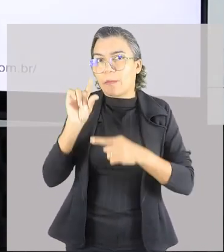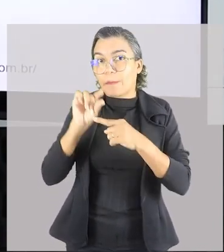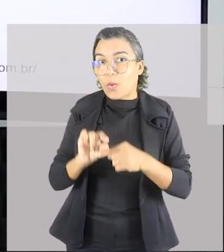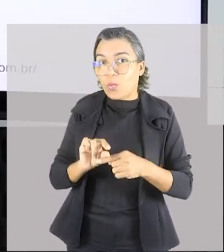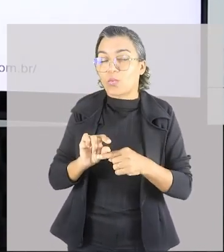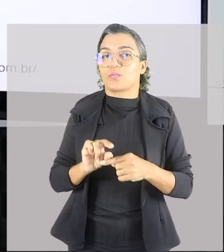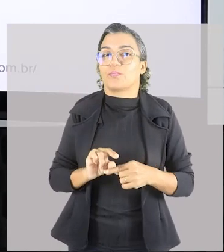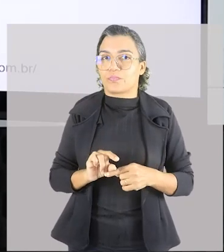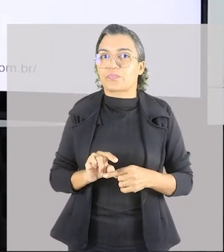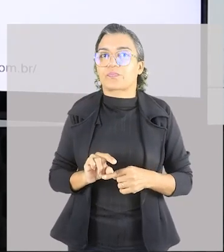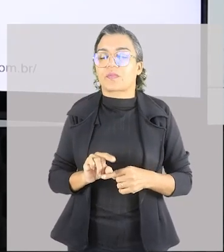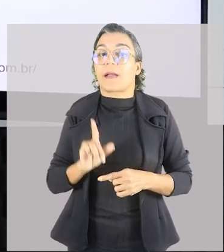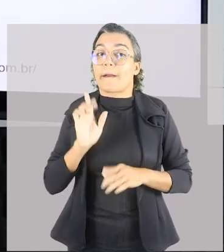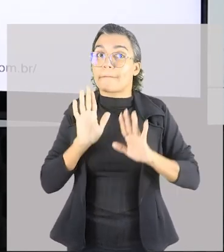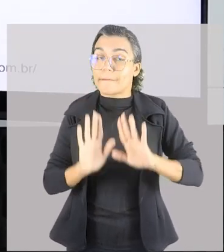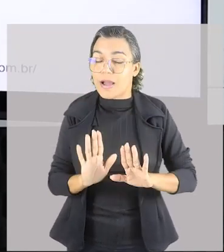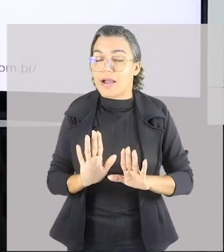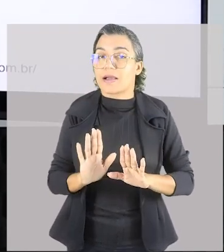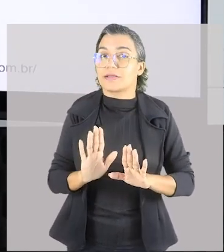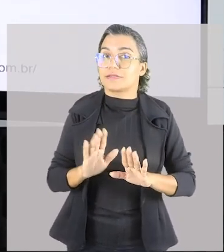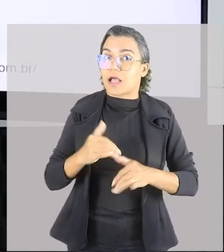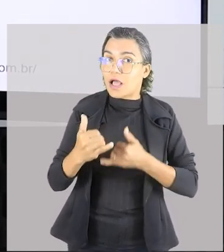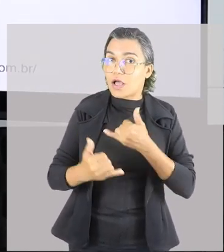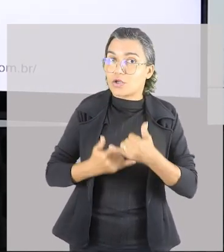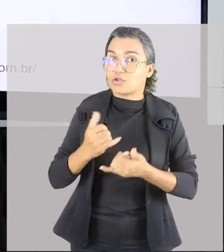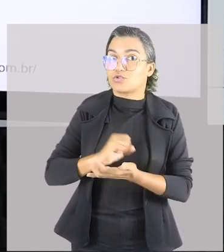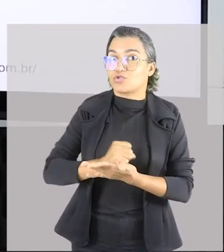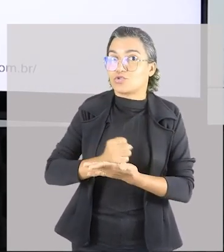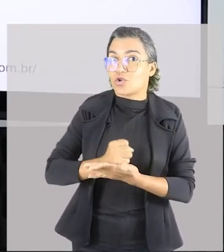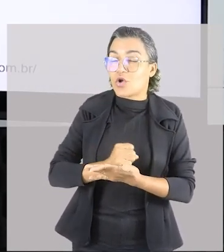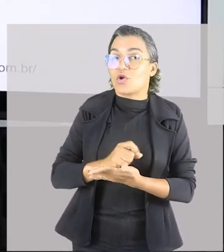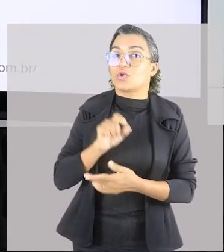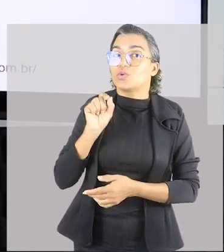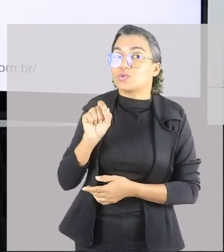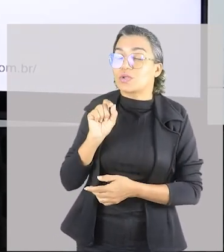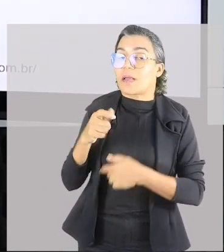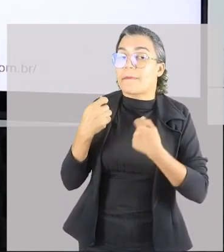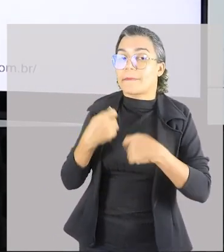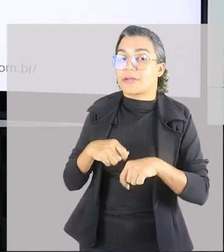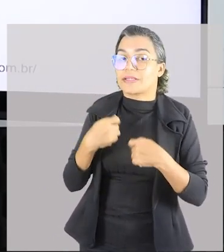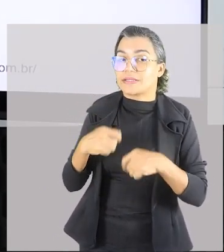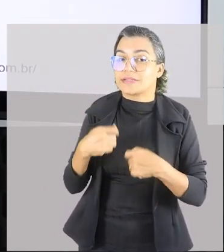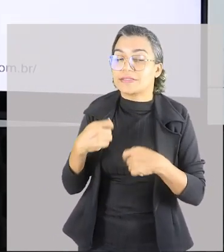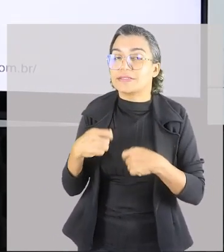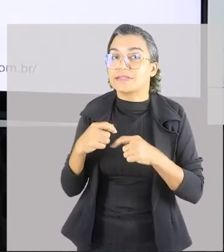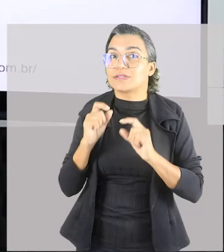Porém, são jogos que eles necessitam de uma